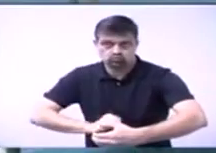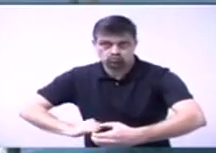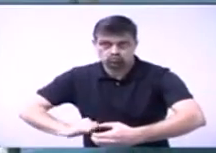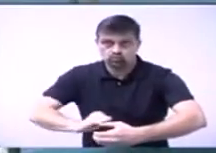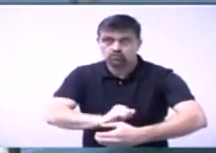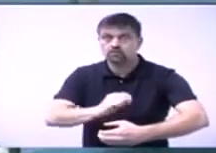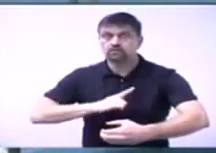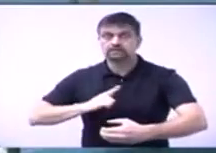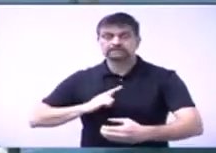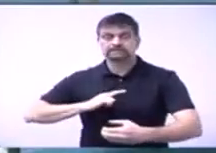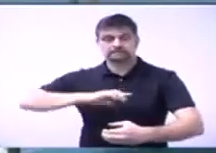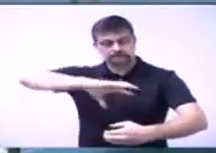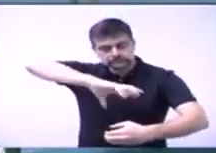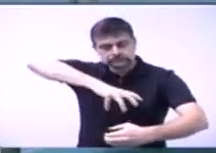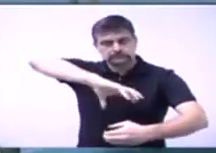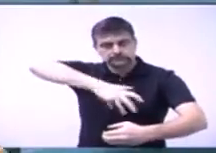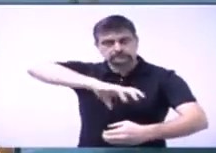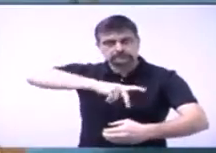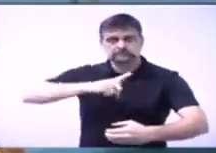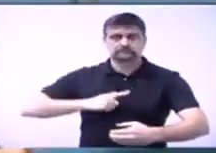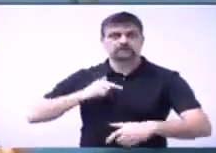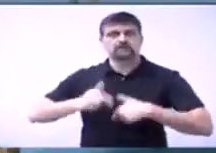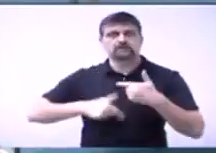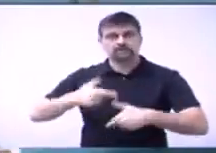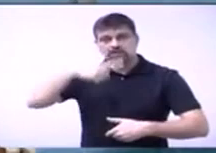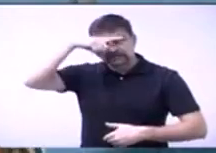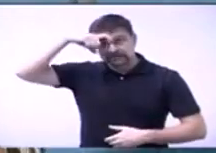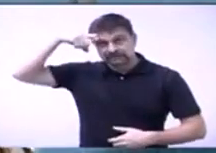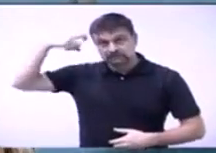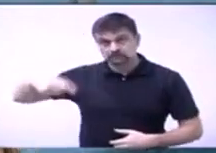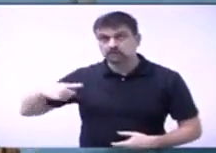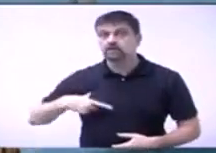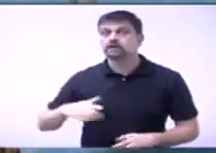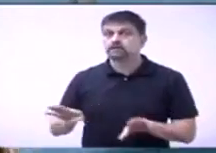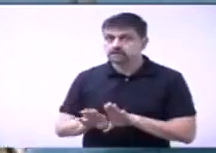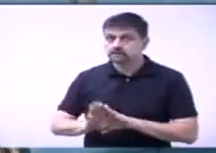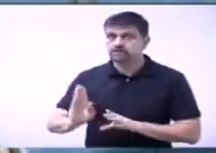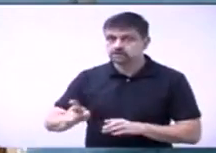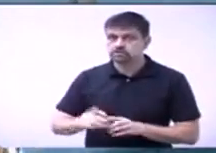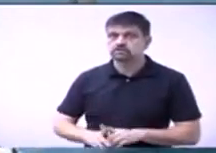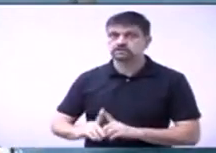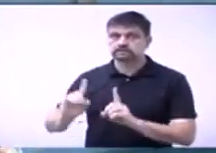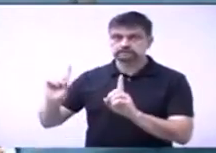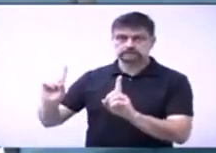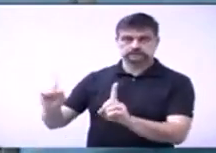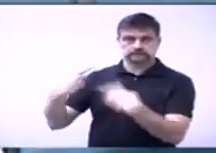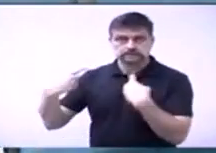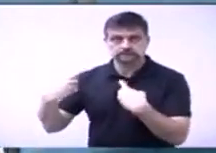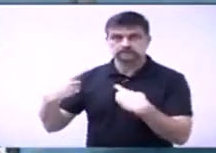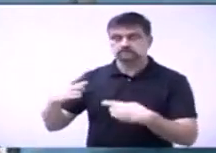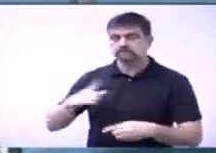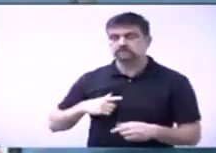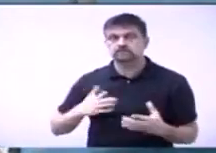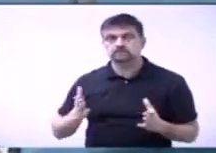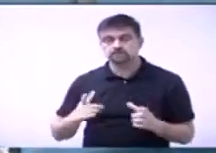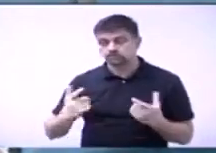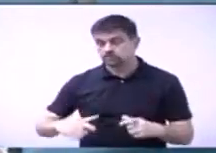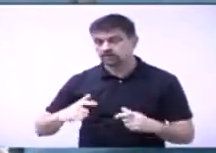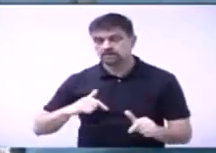diversos outros fatores envolvidos. Então, para deixar bem claro, porque, como eu já ouvi também essa reclamação e já recebi no meu gabinete,